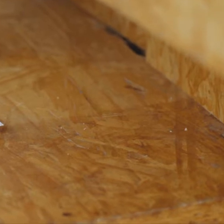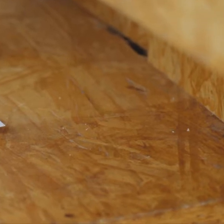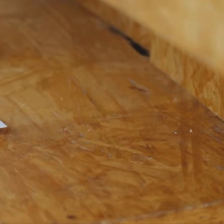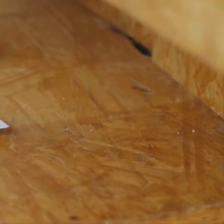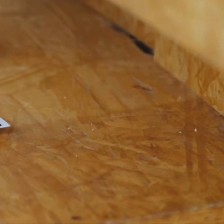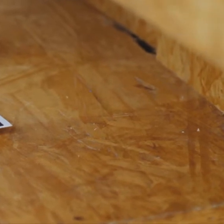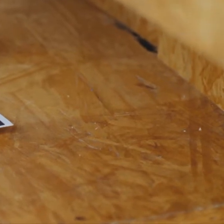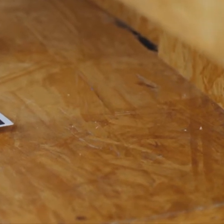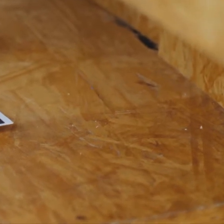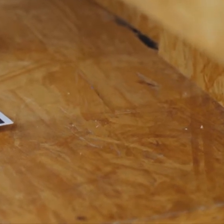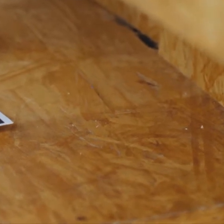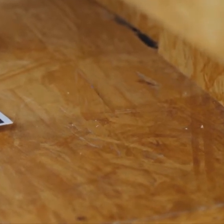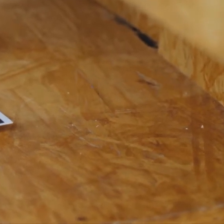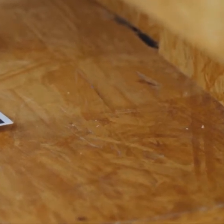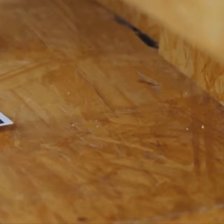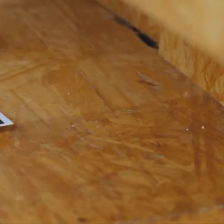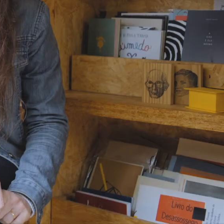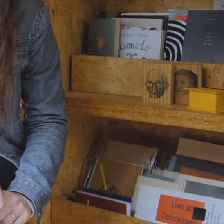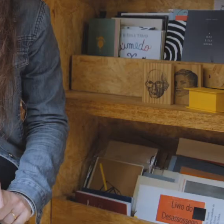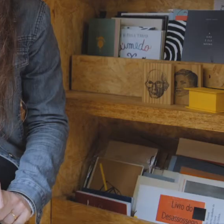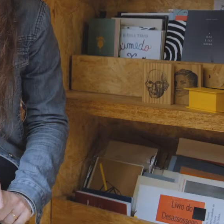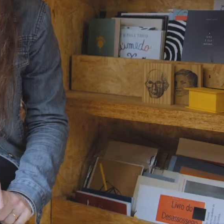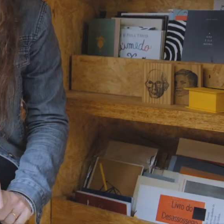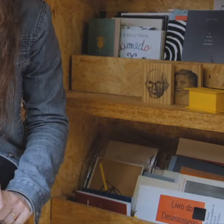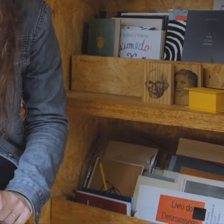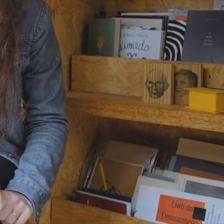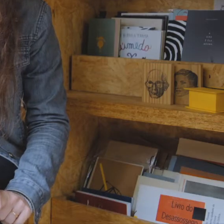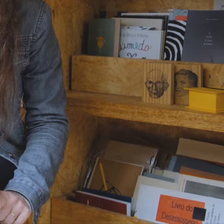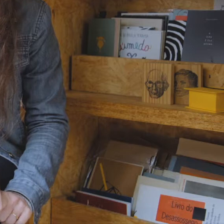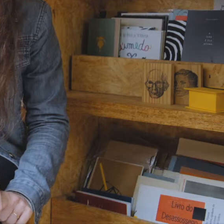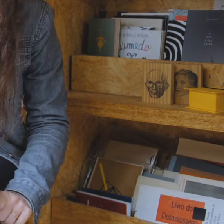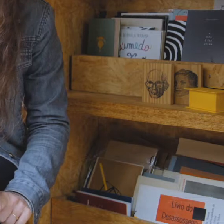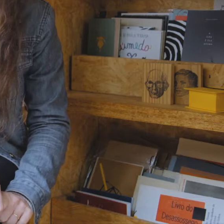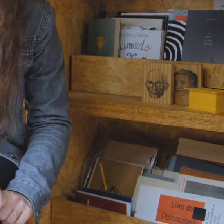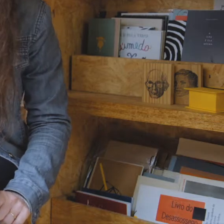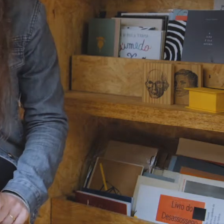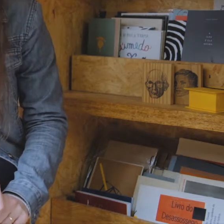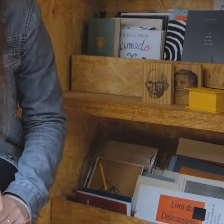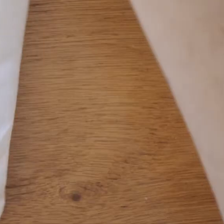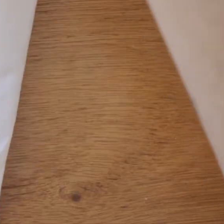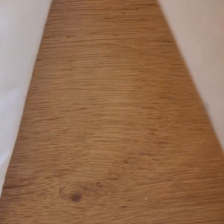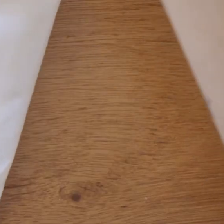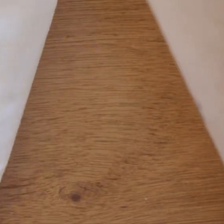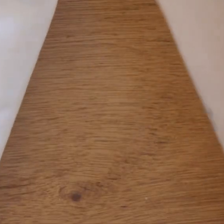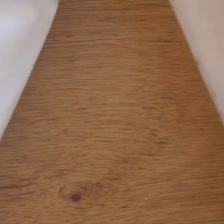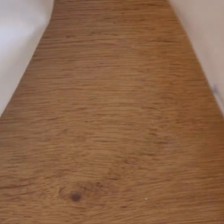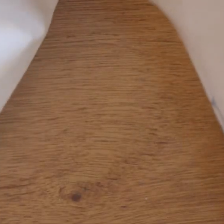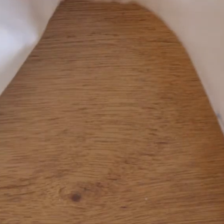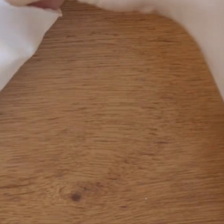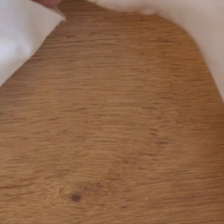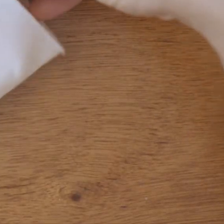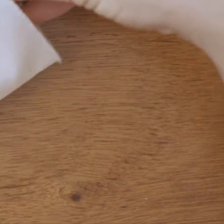também definir tanto, né? Porque aí acaba limitando. Talvez nesse momento dessa cena não precise tanto de limites.